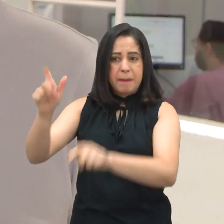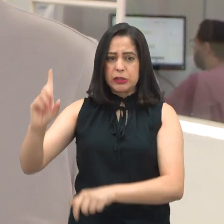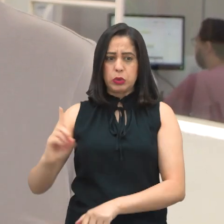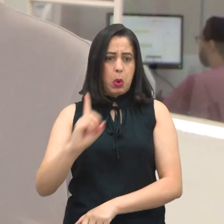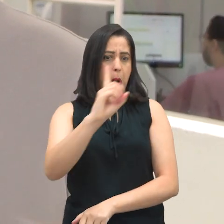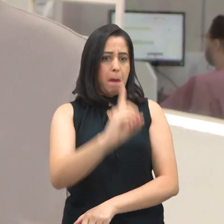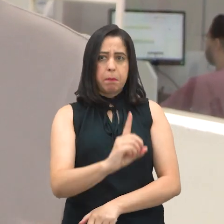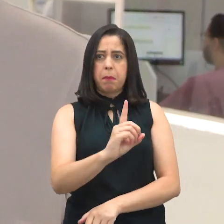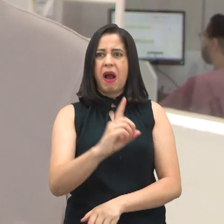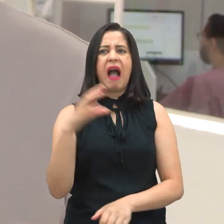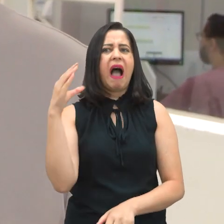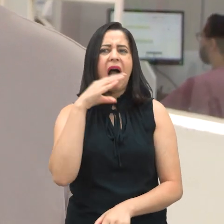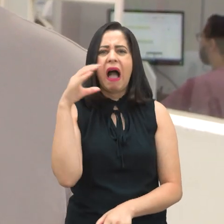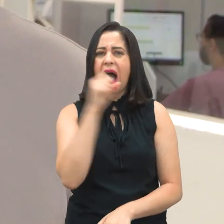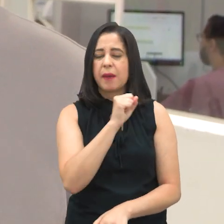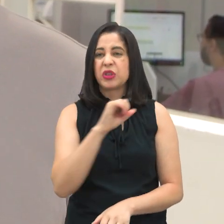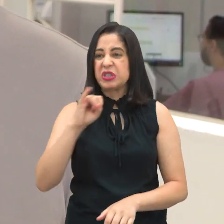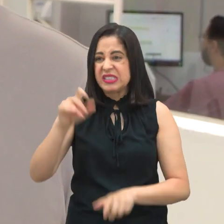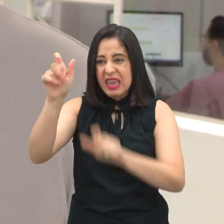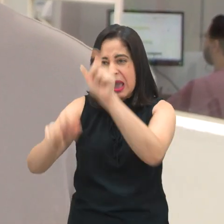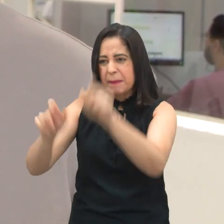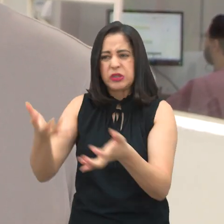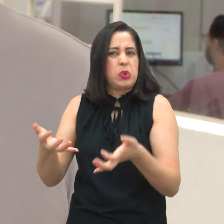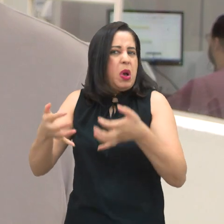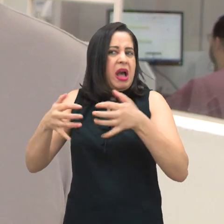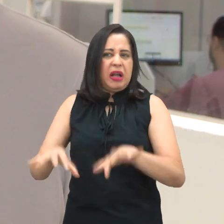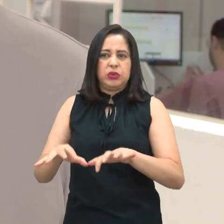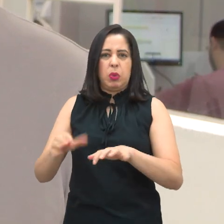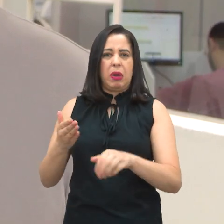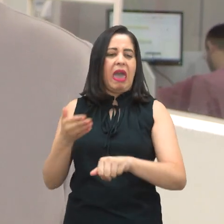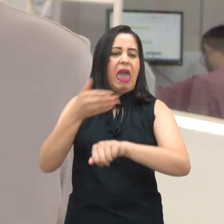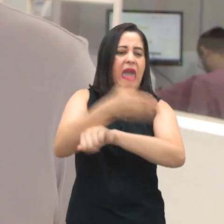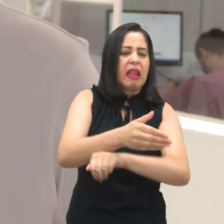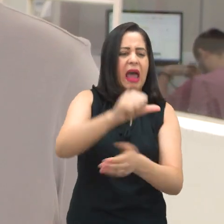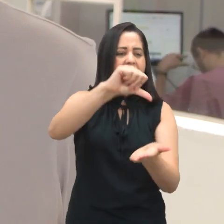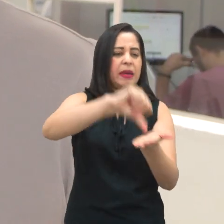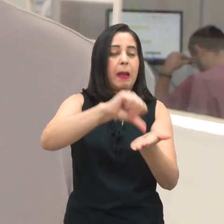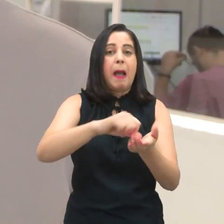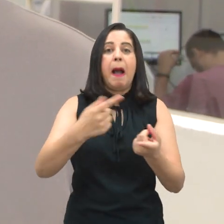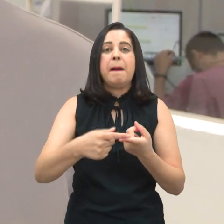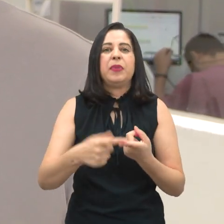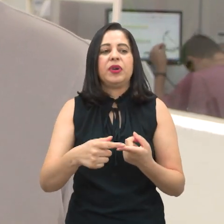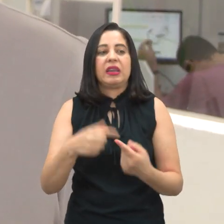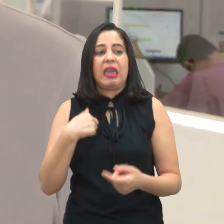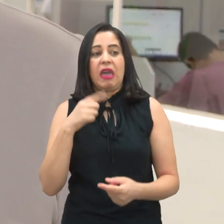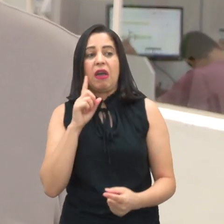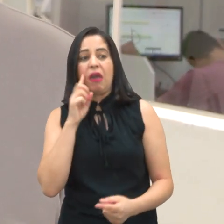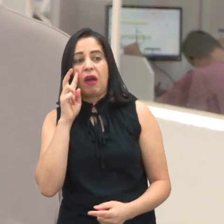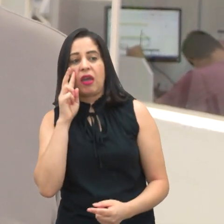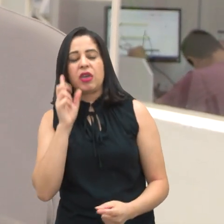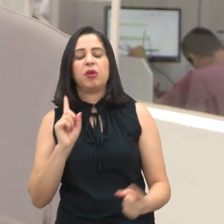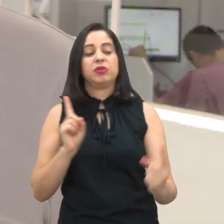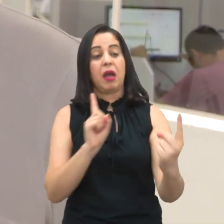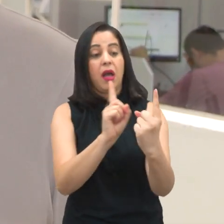Se porventura a pessoa não quiser ir na UBS perto da sua casa, porque vai encontrar com alguém que conhece, ela pode ir numa outra